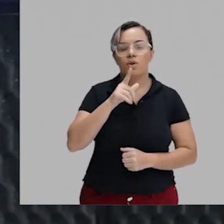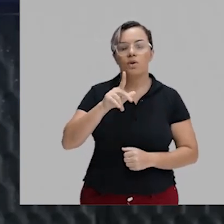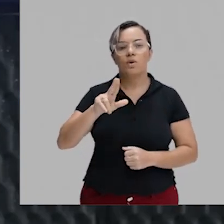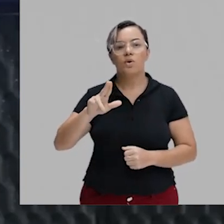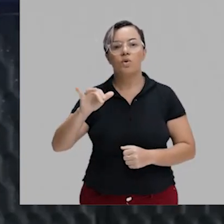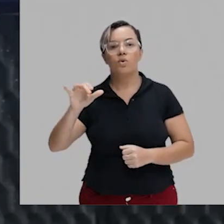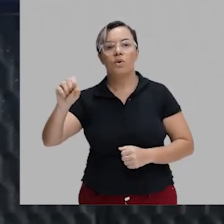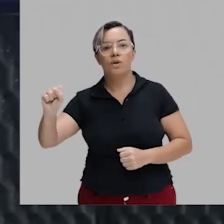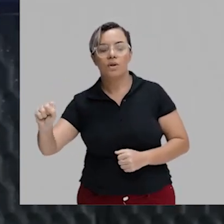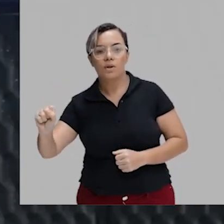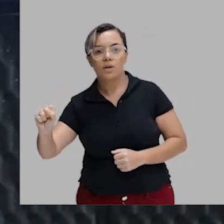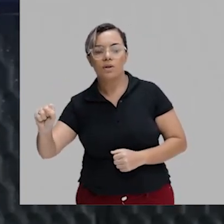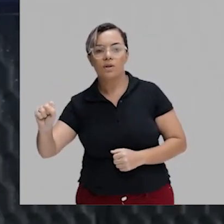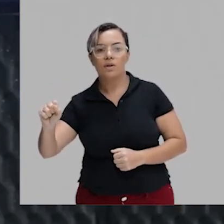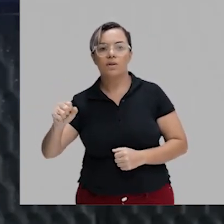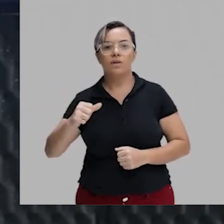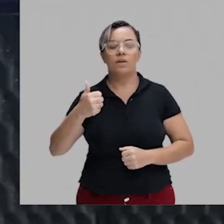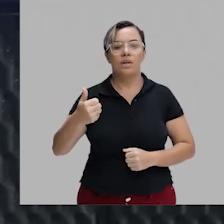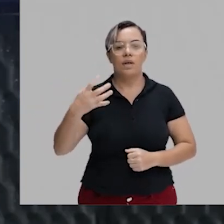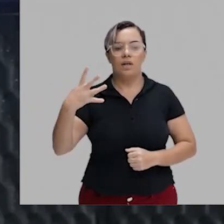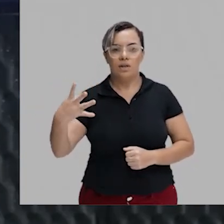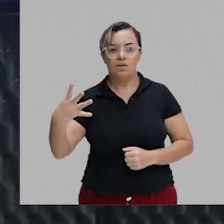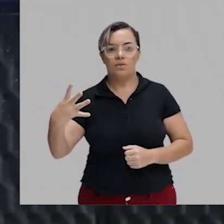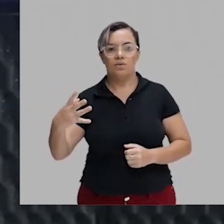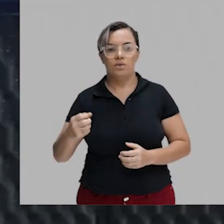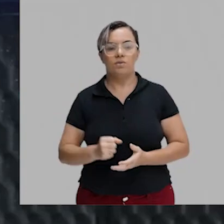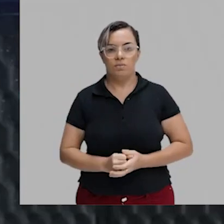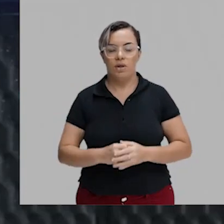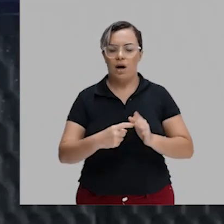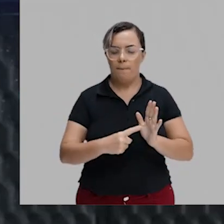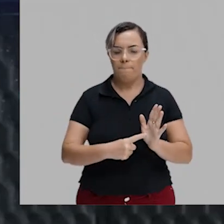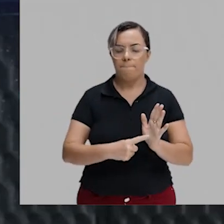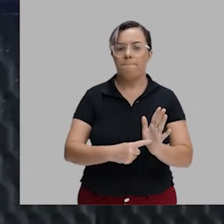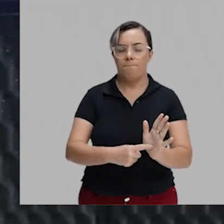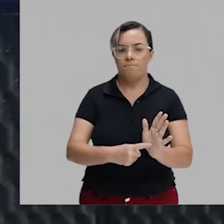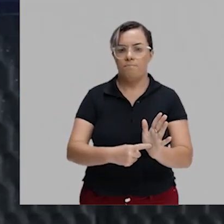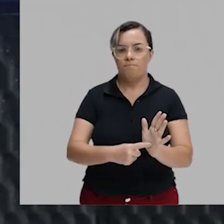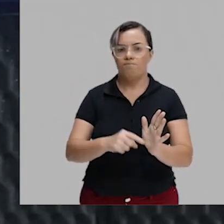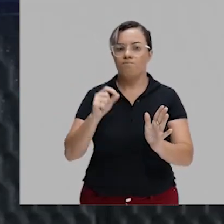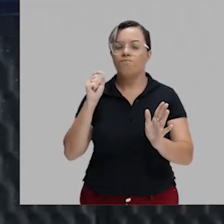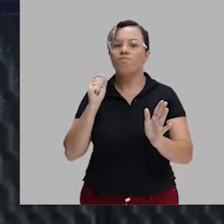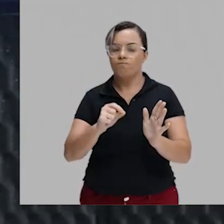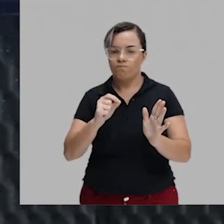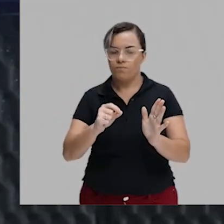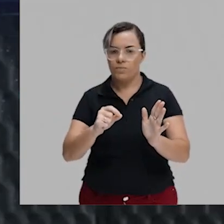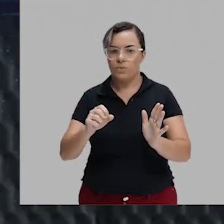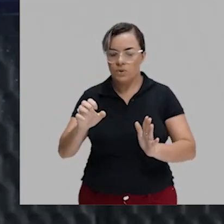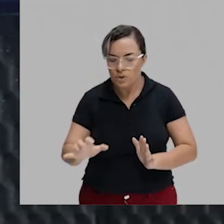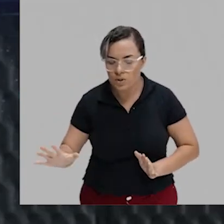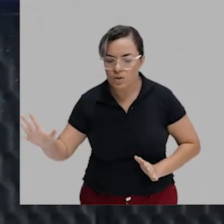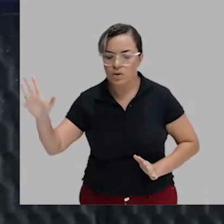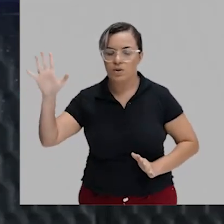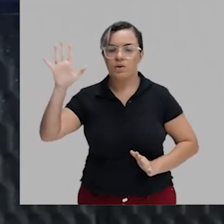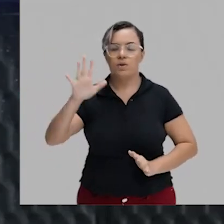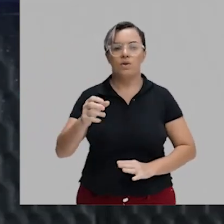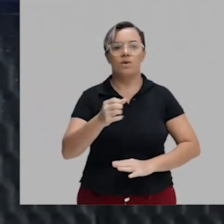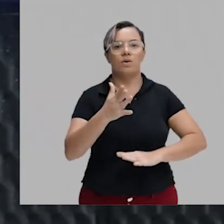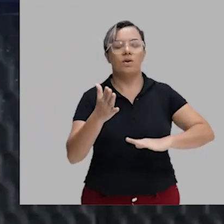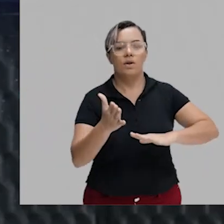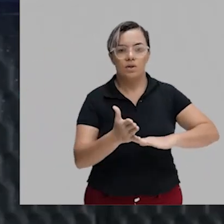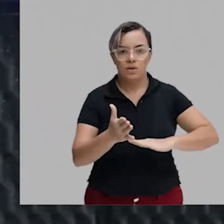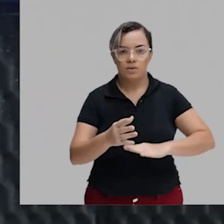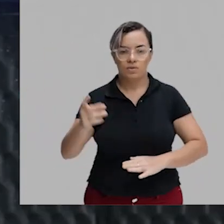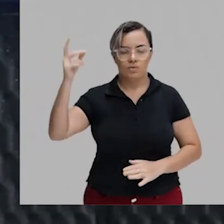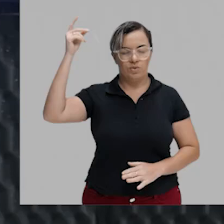que é considerado como símbolo do absolutismo europeu dos tempos modernos. Dentro do